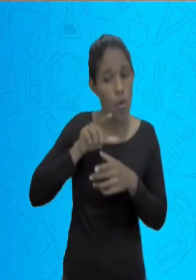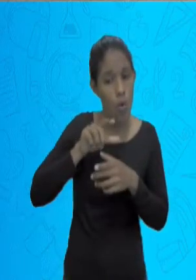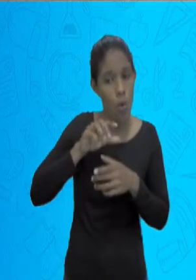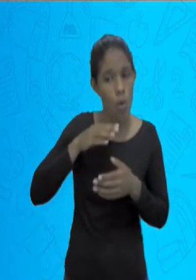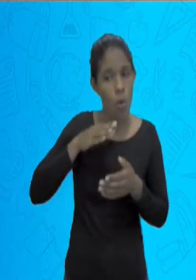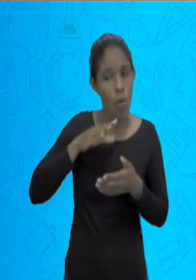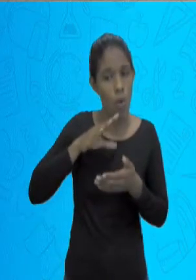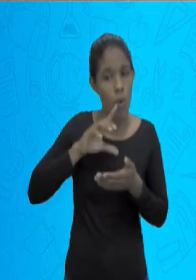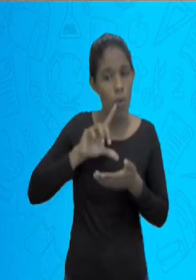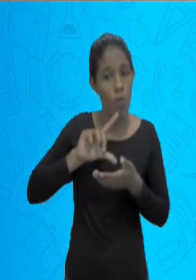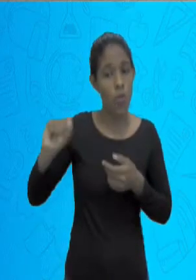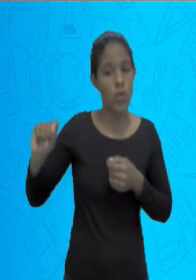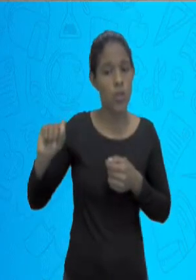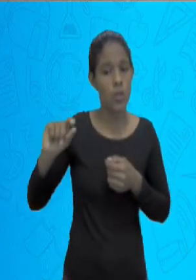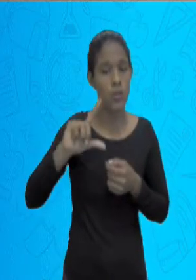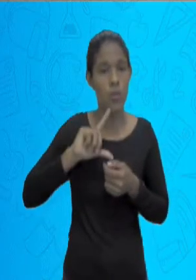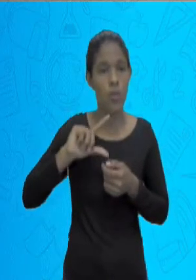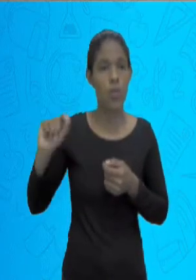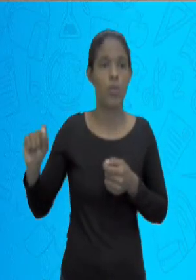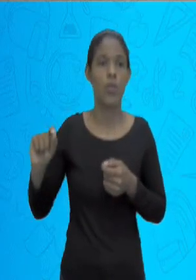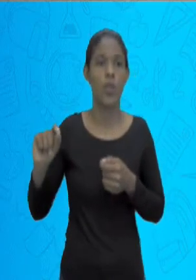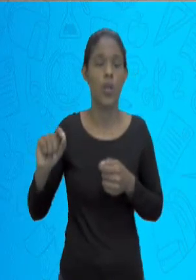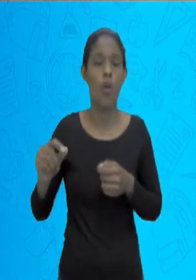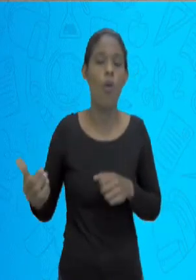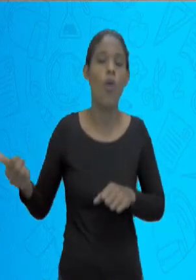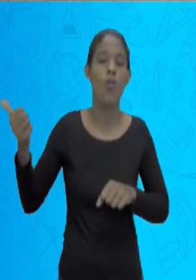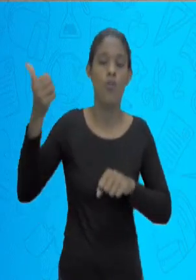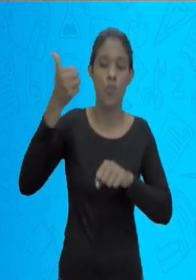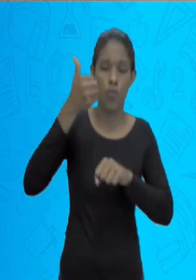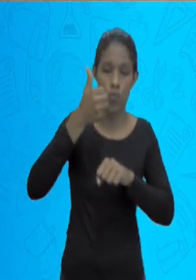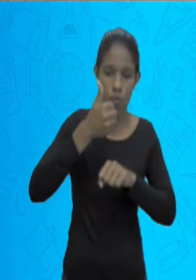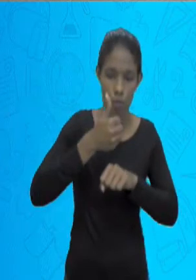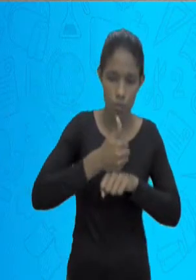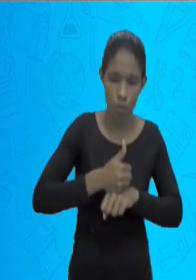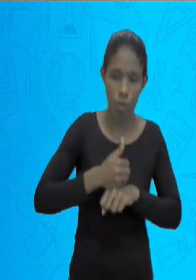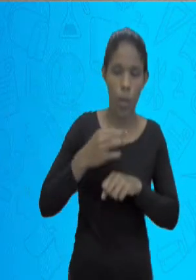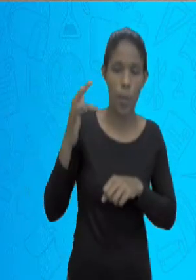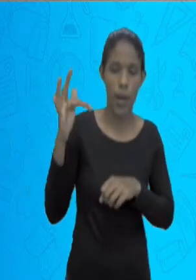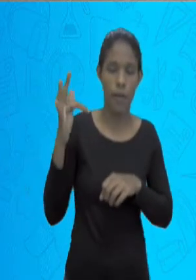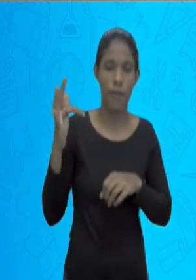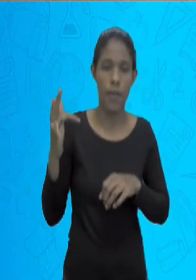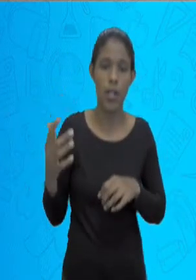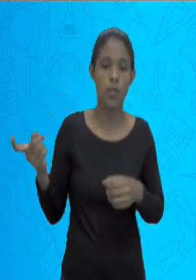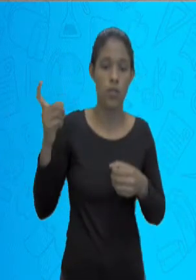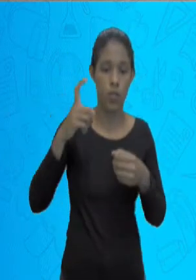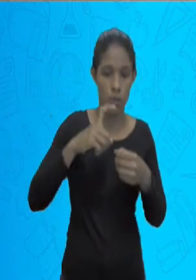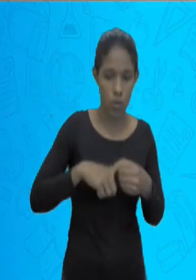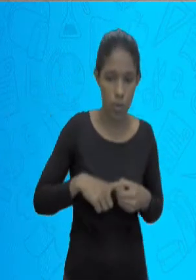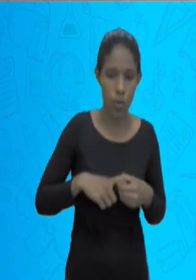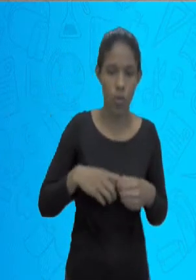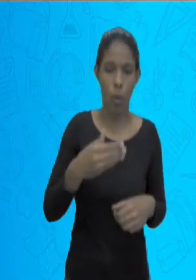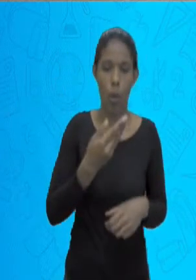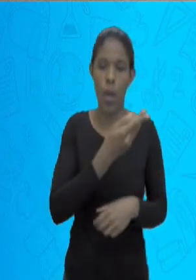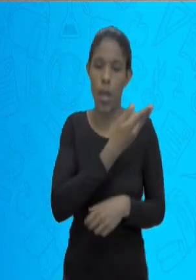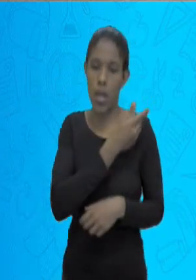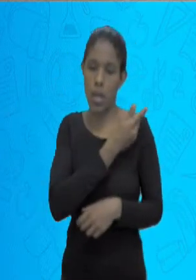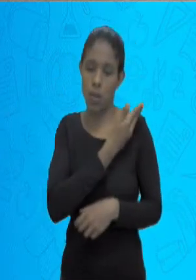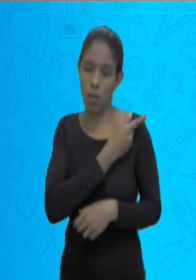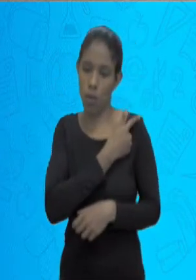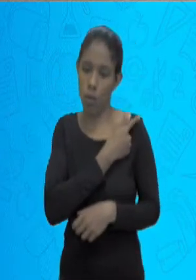1815, retomando o poder e reorganizando suas forças. Chocou-se com a